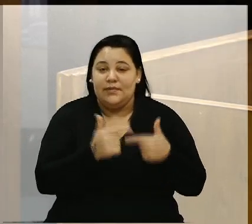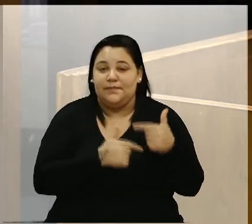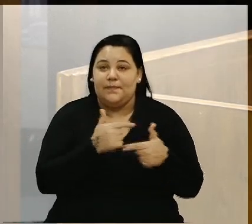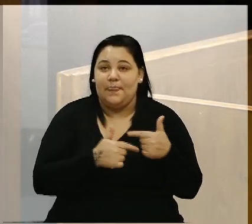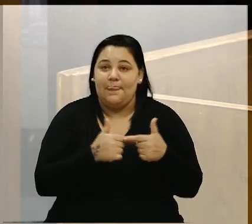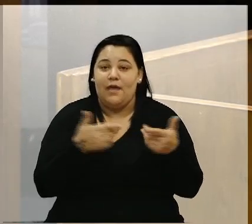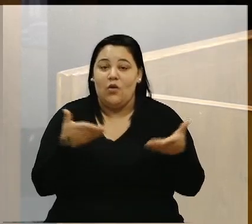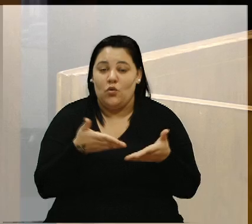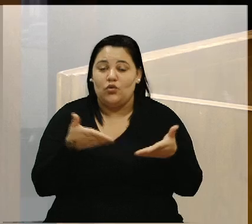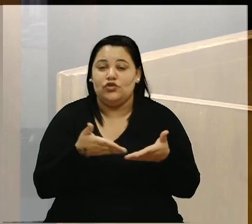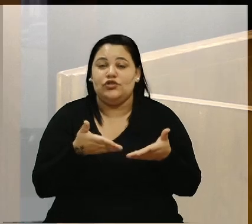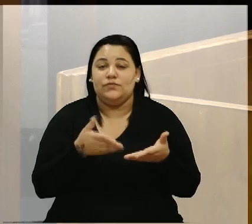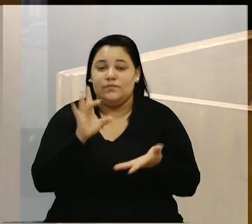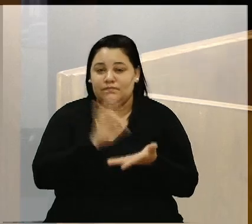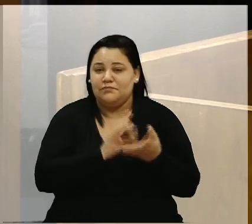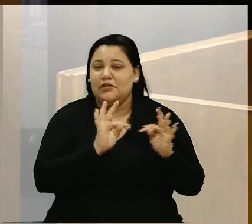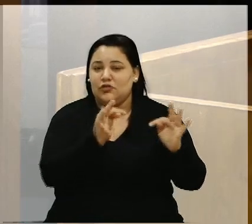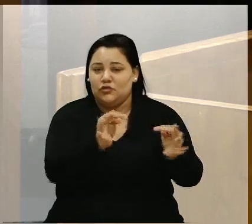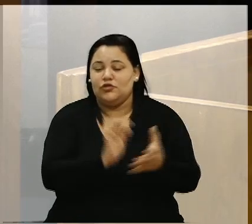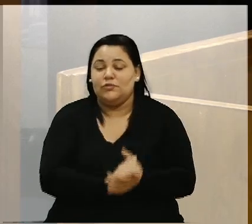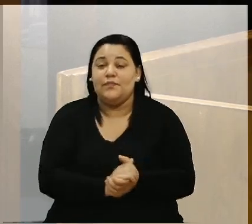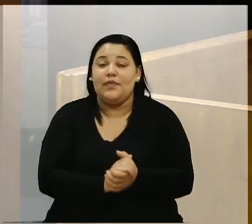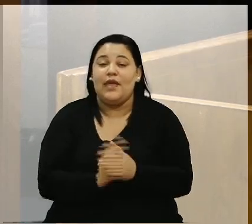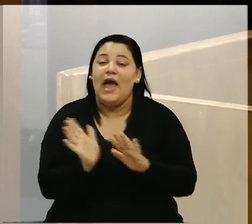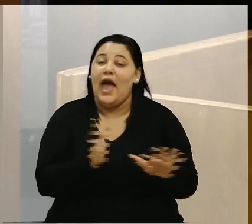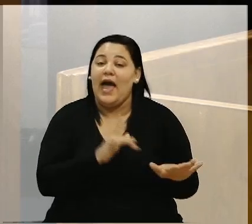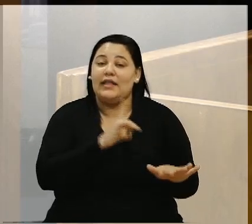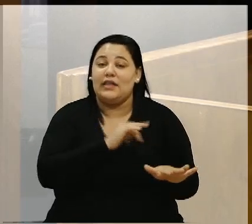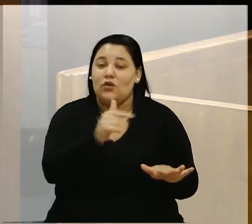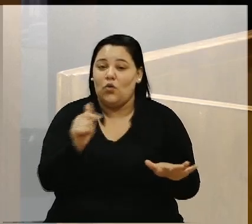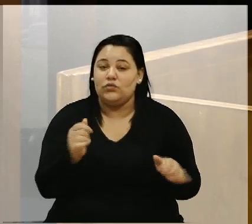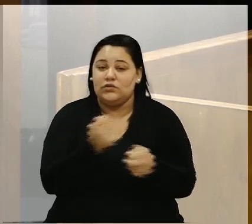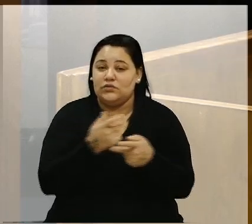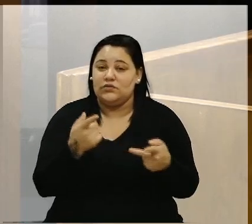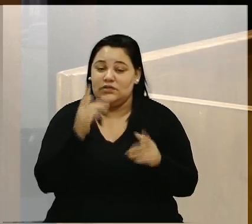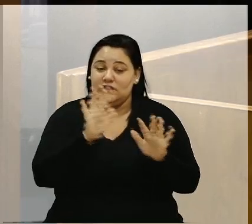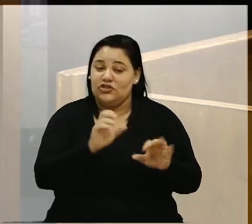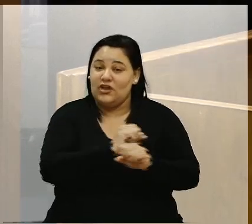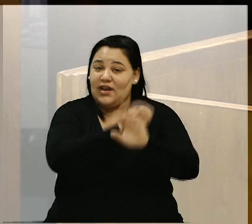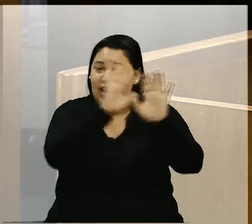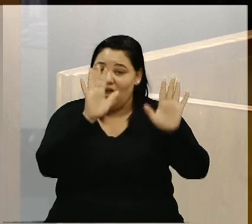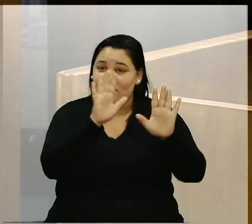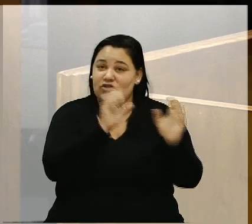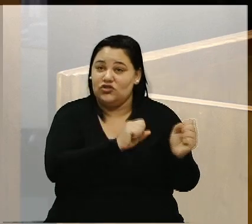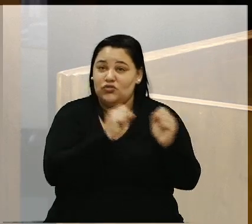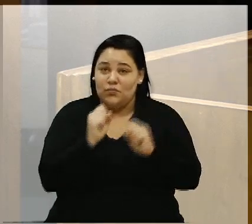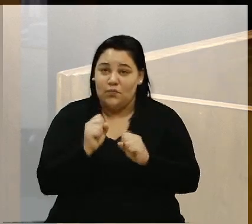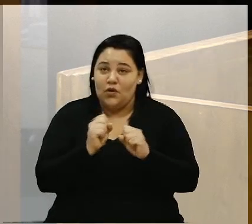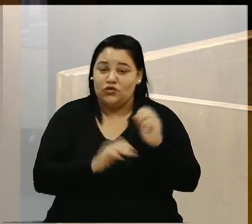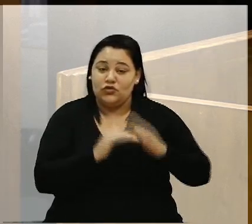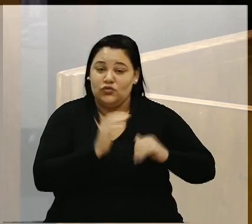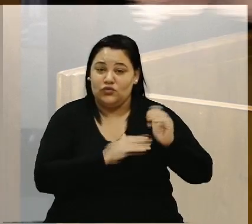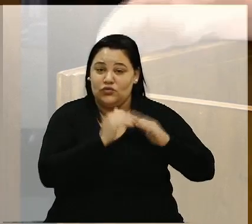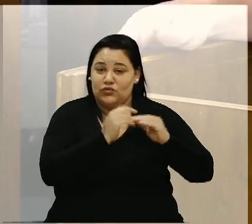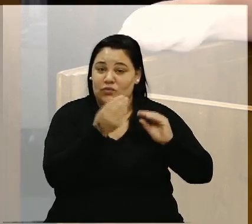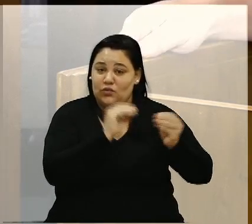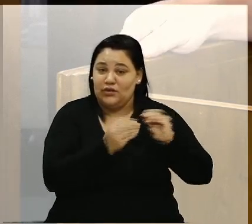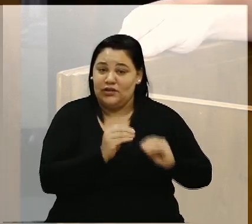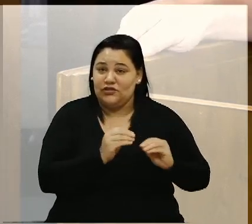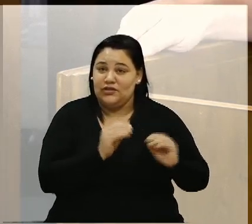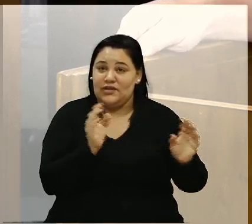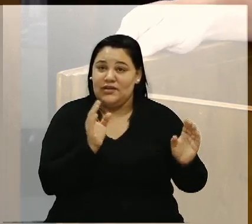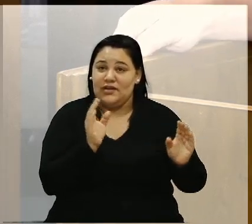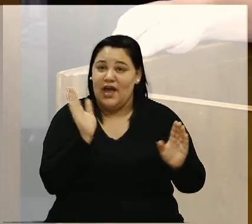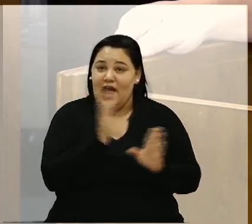novidade. E aí nós temos outros que eu quero só deixar claro aqui que nós podemos construir com a escola, com os modulares. Não é só a escola que nós